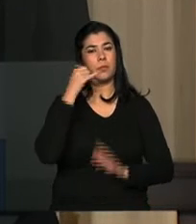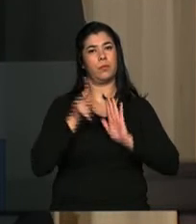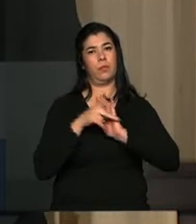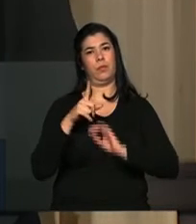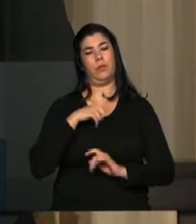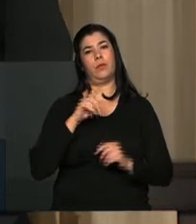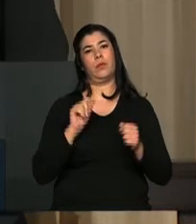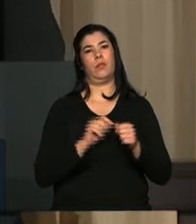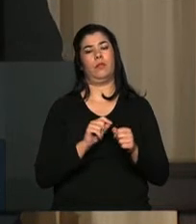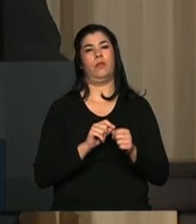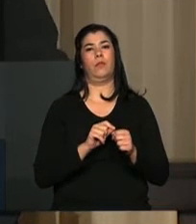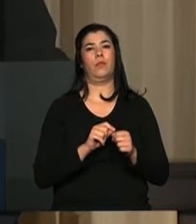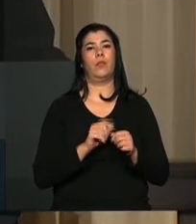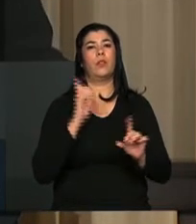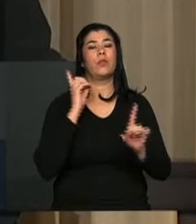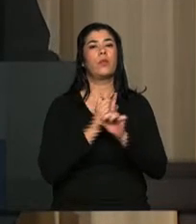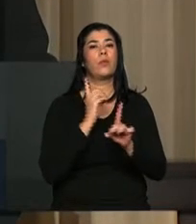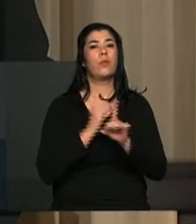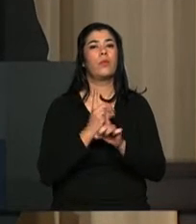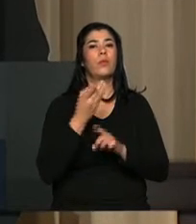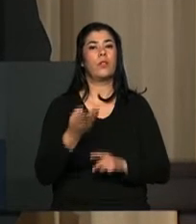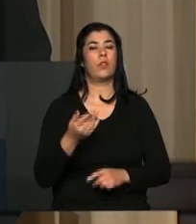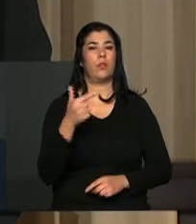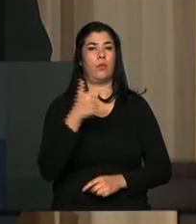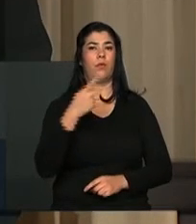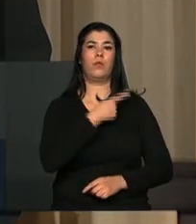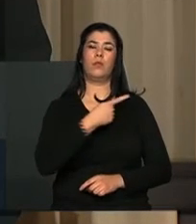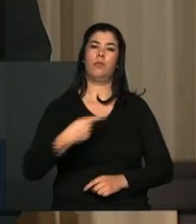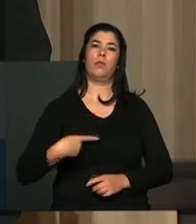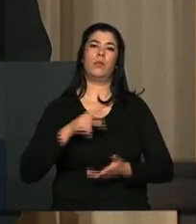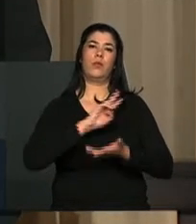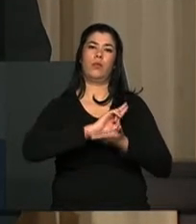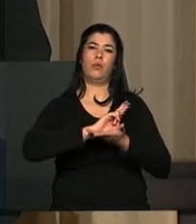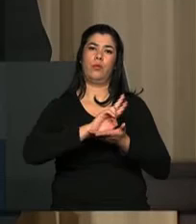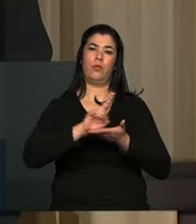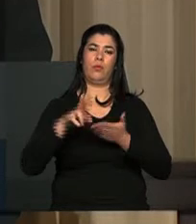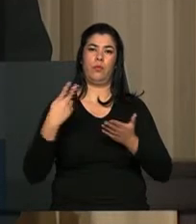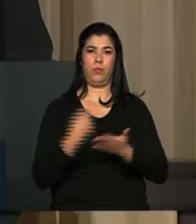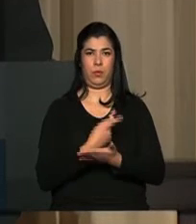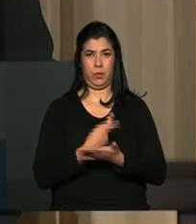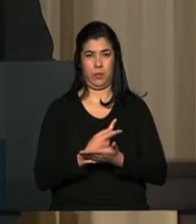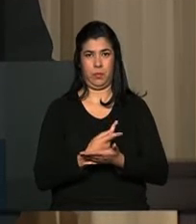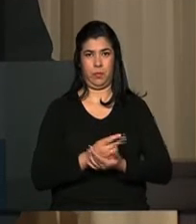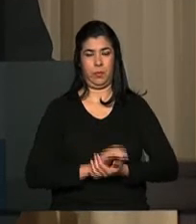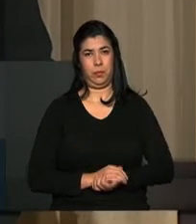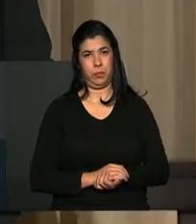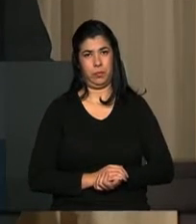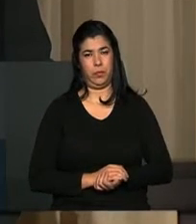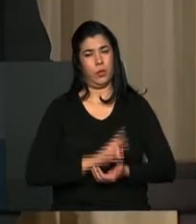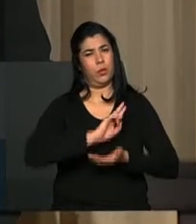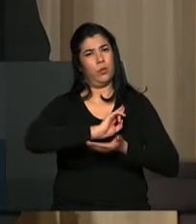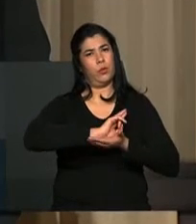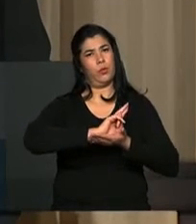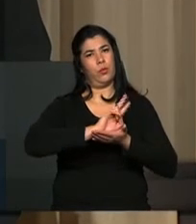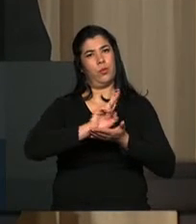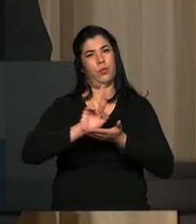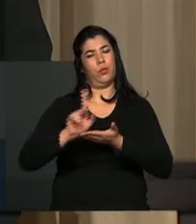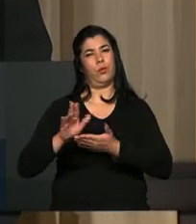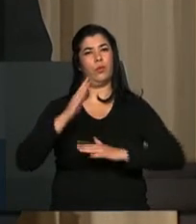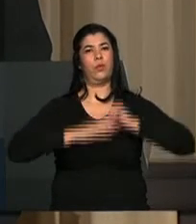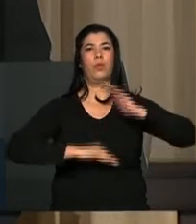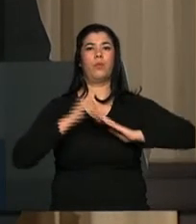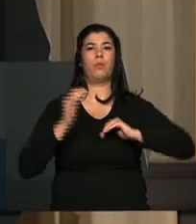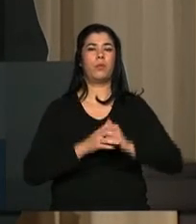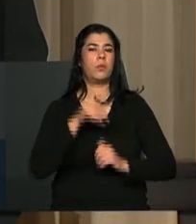Eu tenho encontrado o vice-presidente em várias oportunidades. E as diversas demonstrações